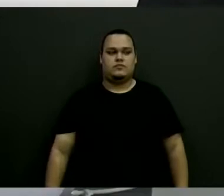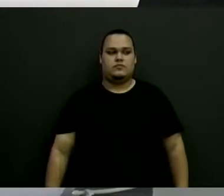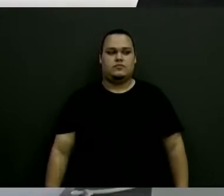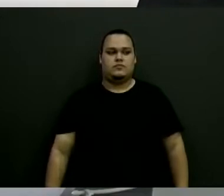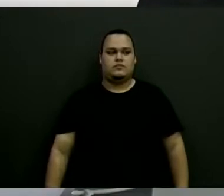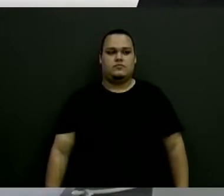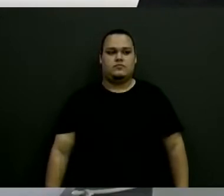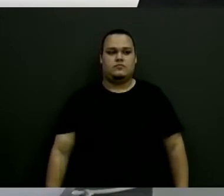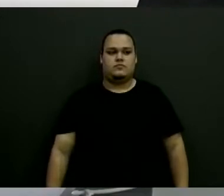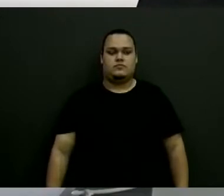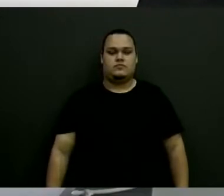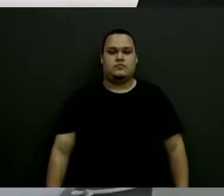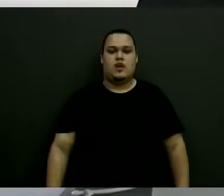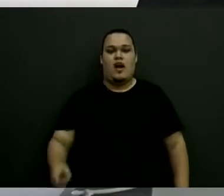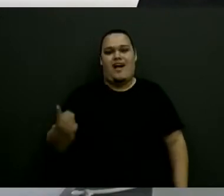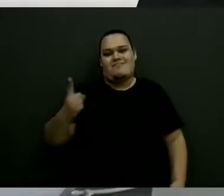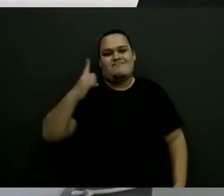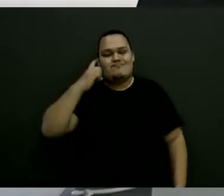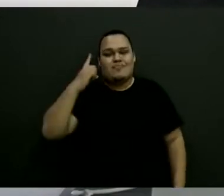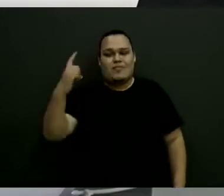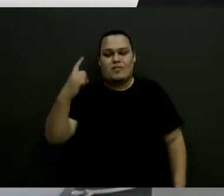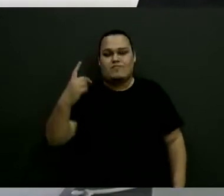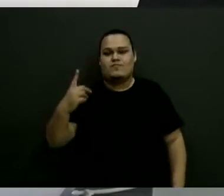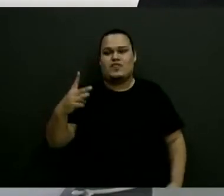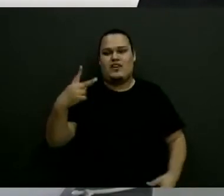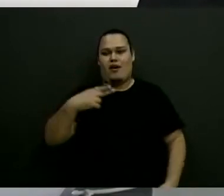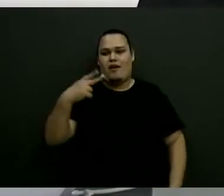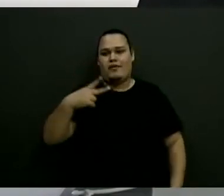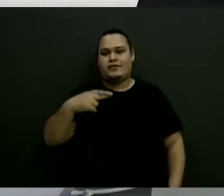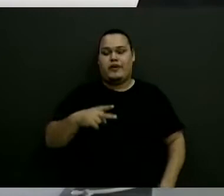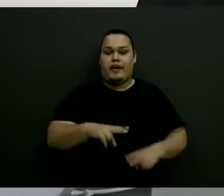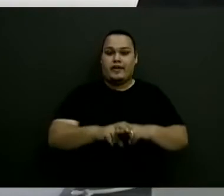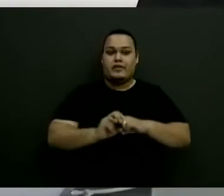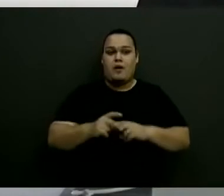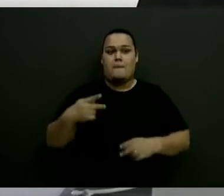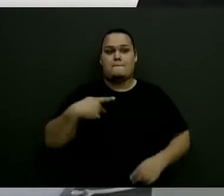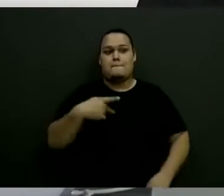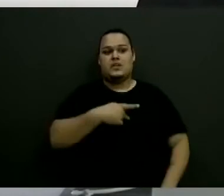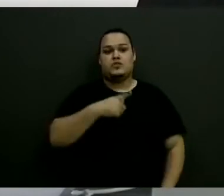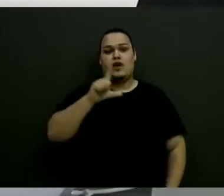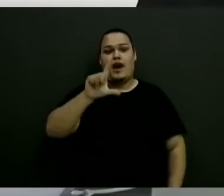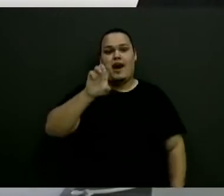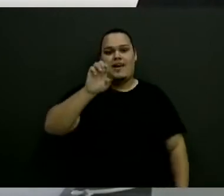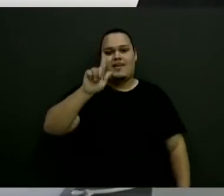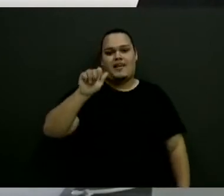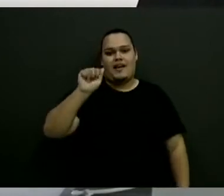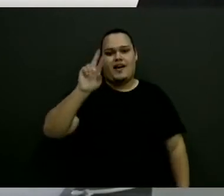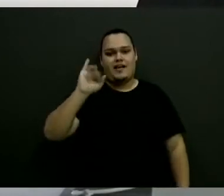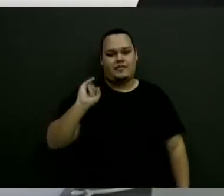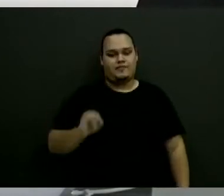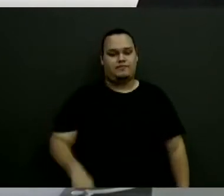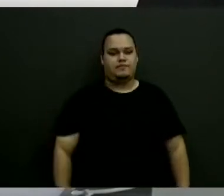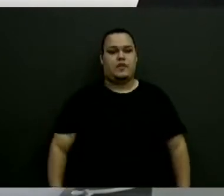Então, enquanto o pastor Fernando vai arrumando o som dele lá, o pastor Olegário. Pastor Olegário, sua pergunta para o